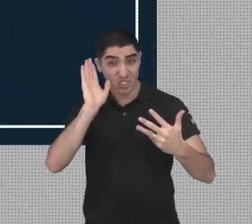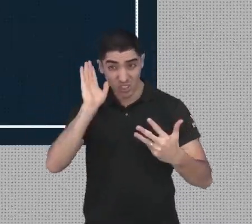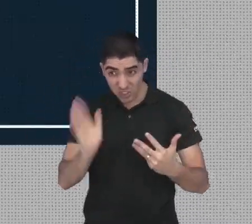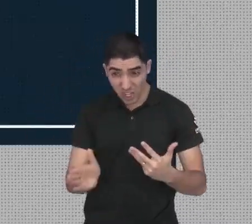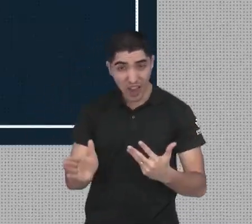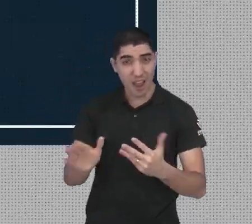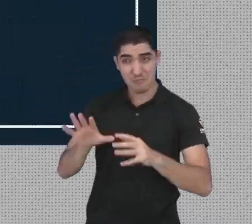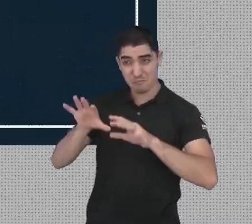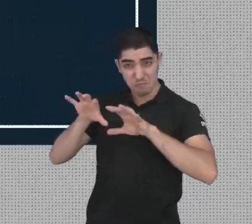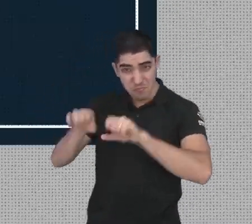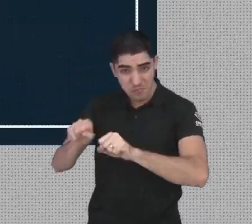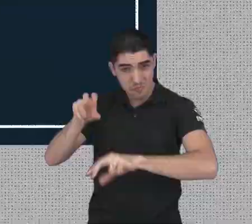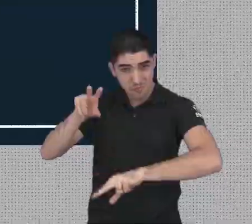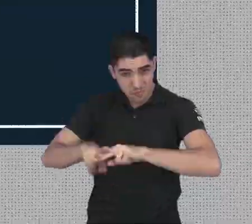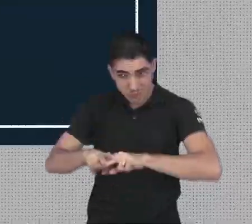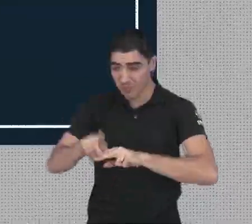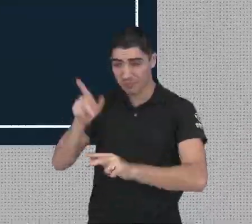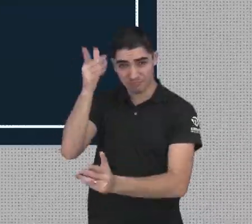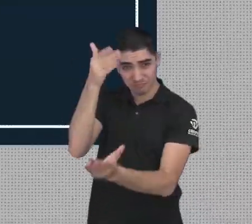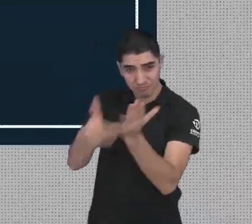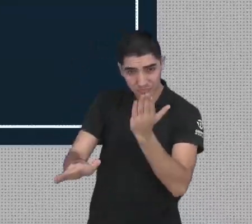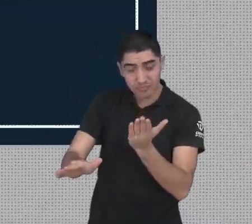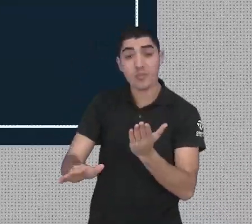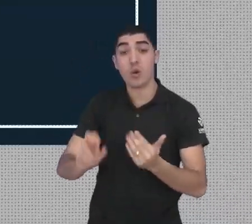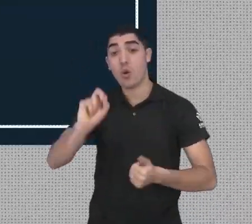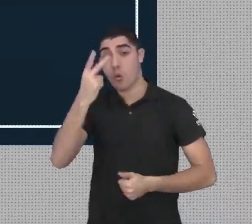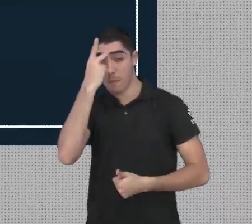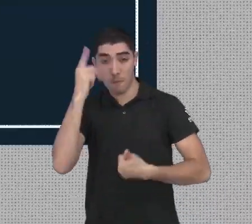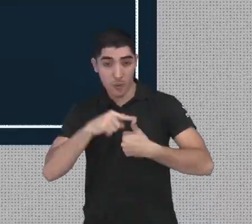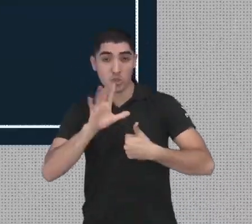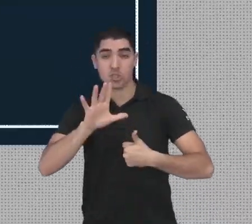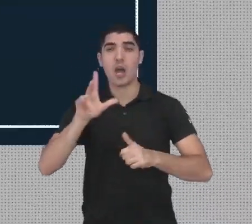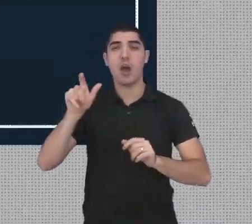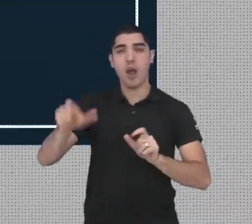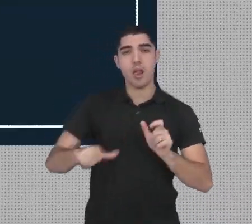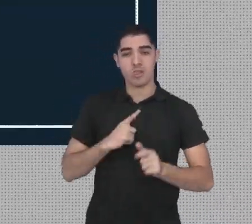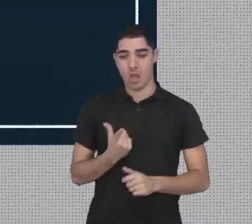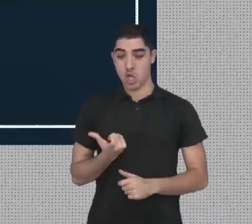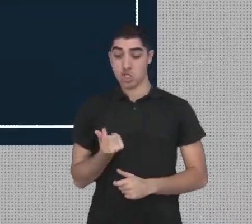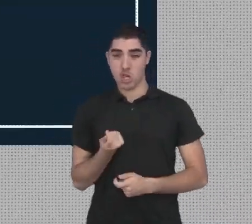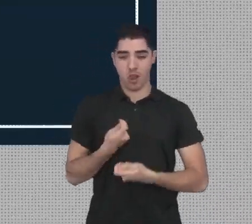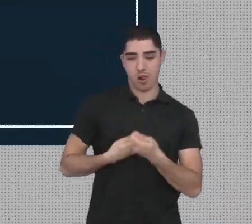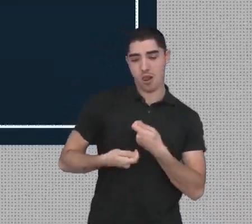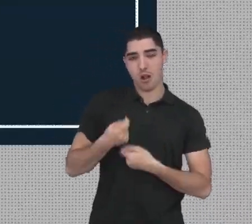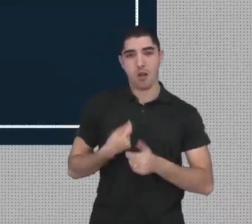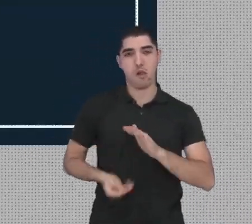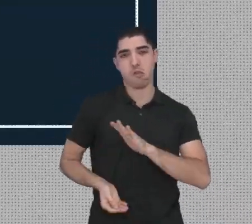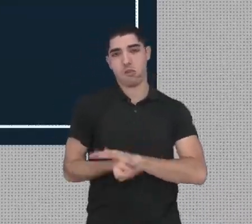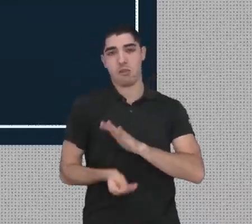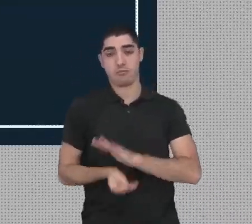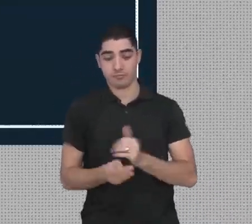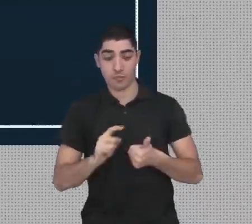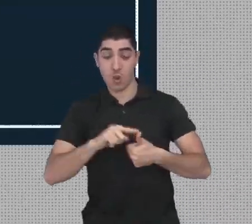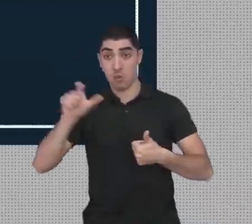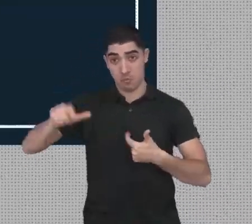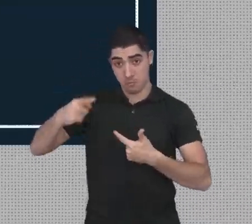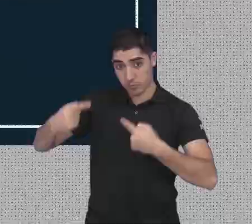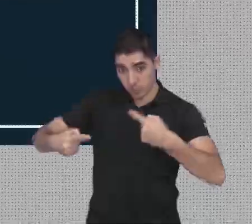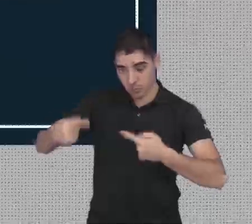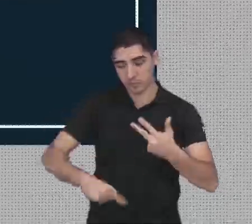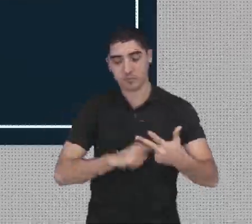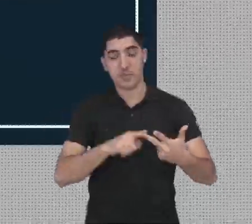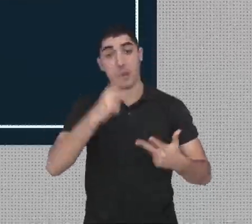tenham perdido seus mandatos, pessoas que tenham sido condenadas por abuso de poder econômico ou